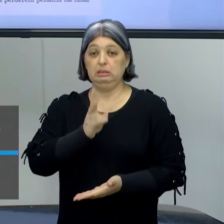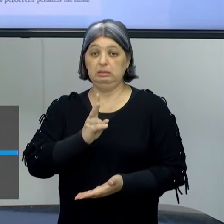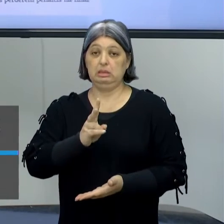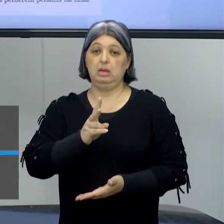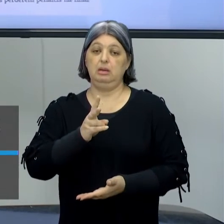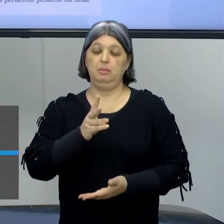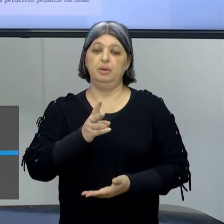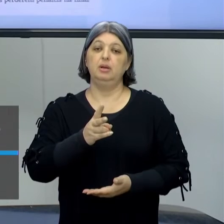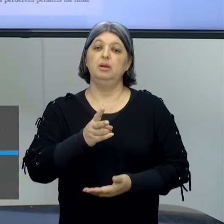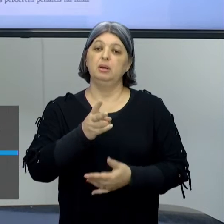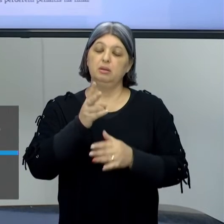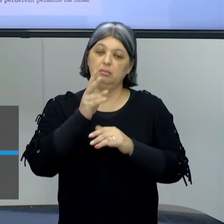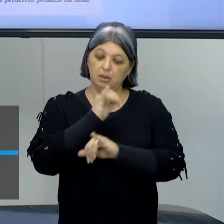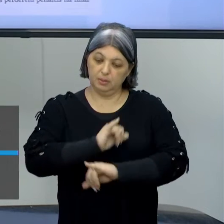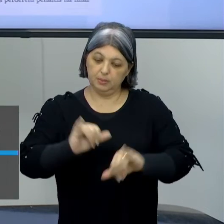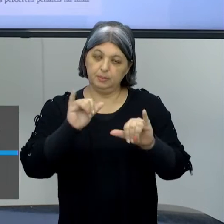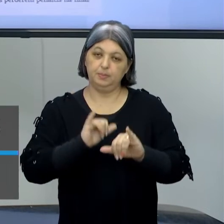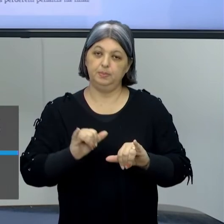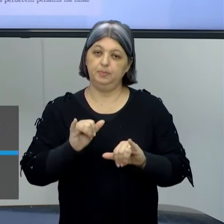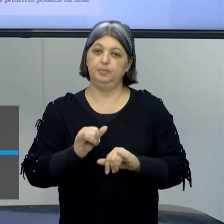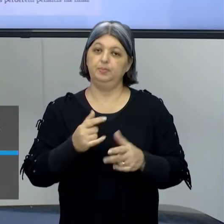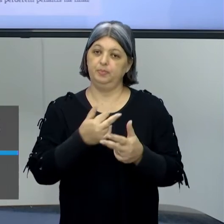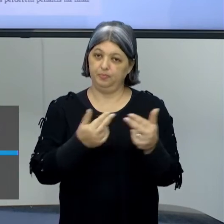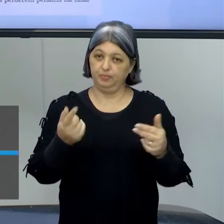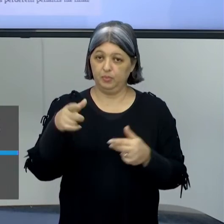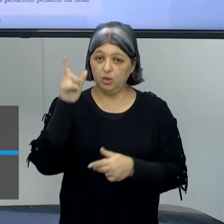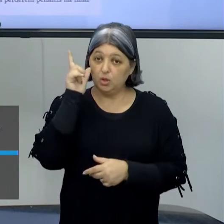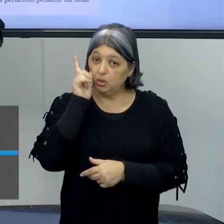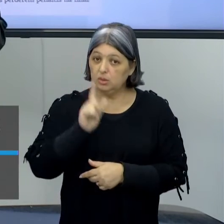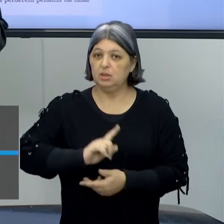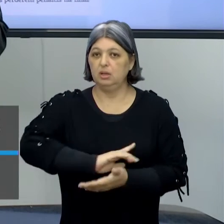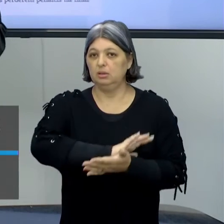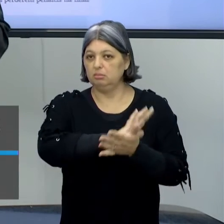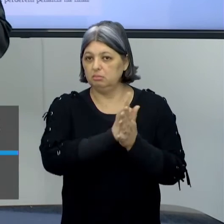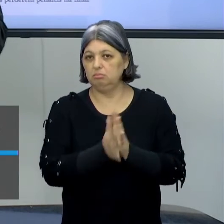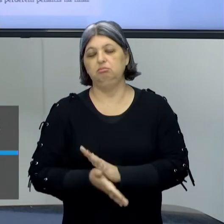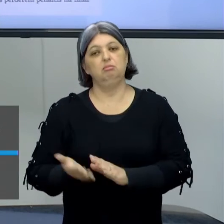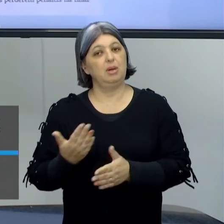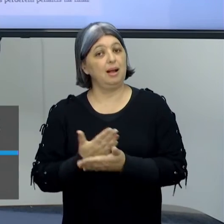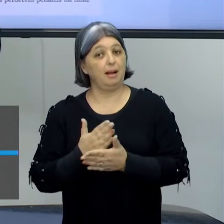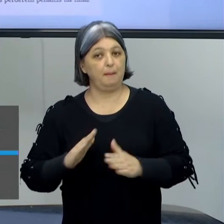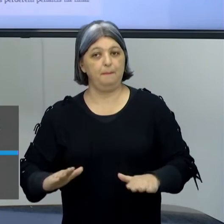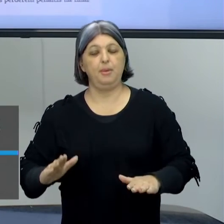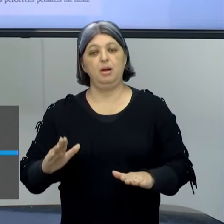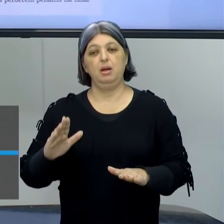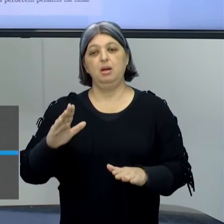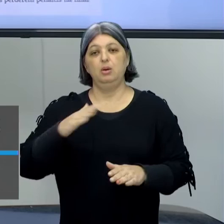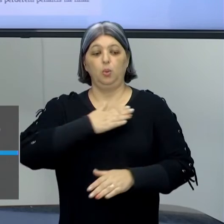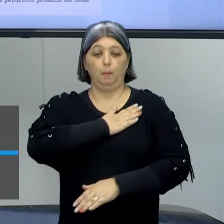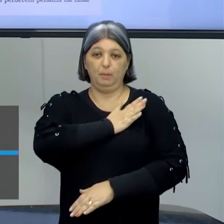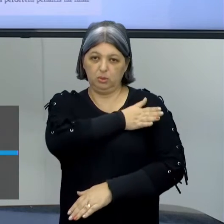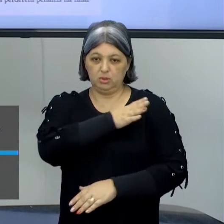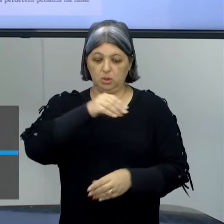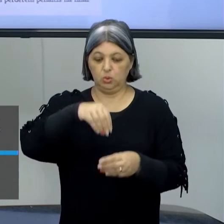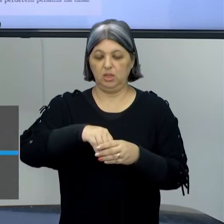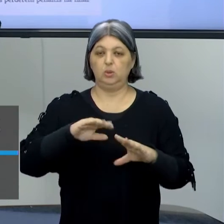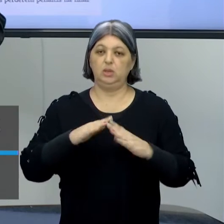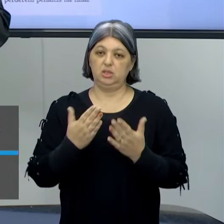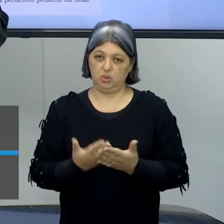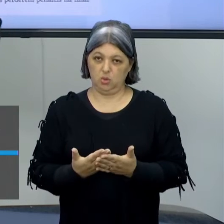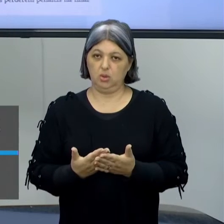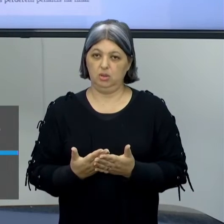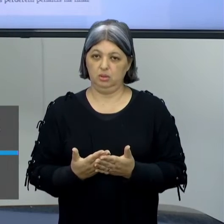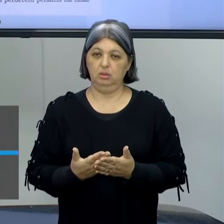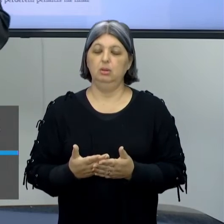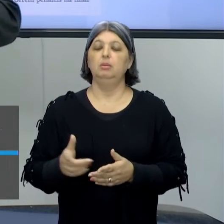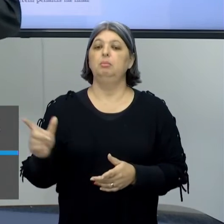essas questões para que vocês consigam combater essas questões aí na escola também, para a gente